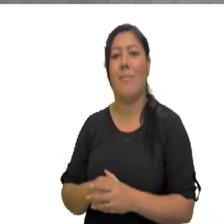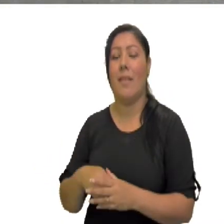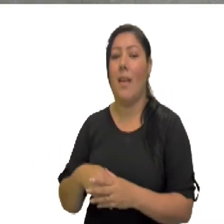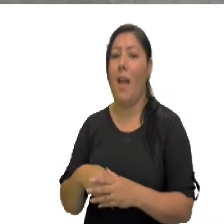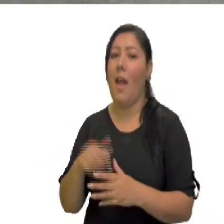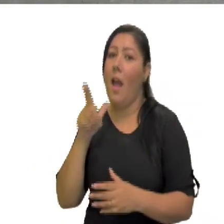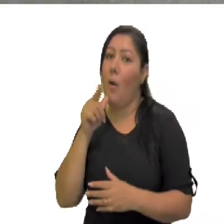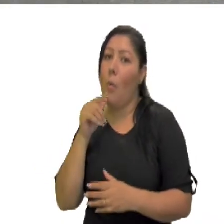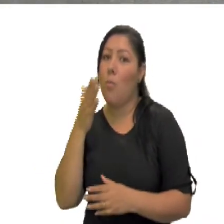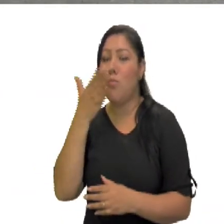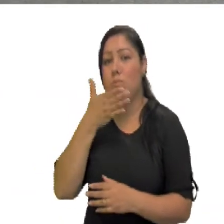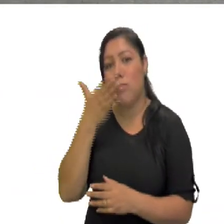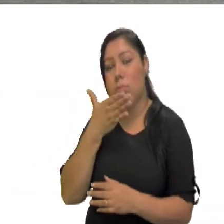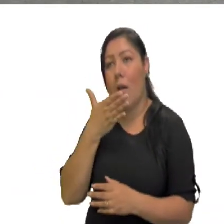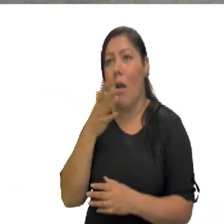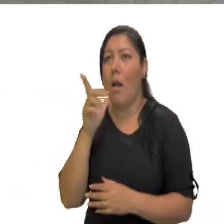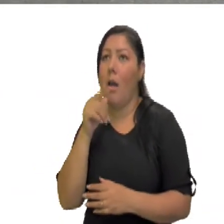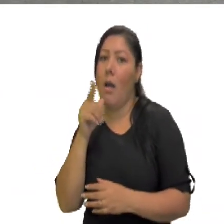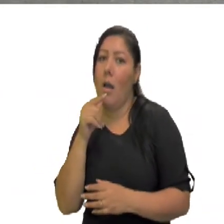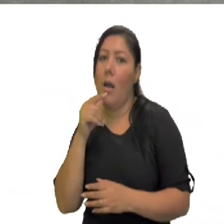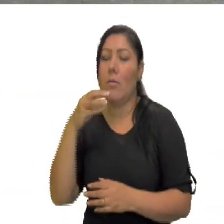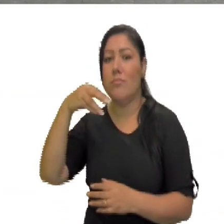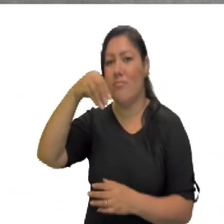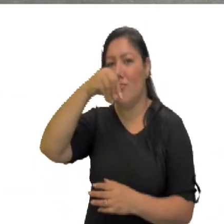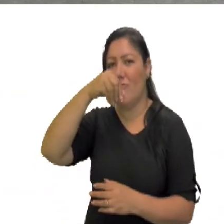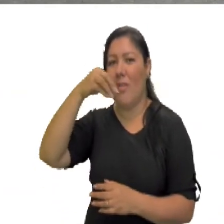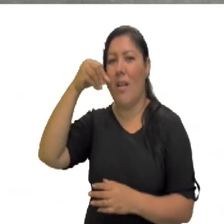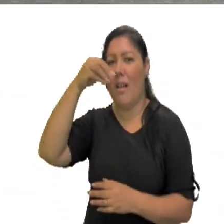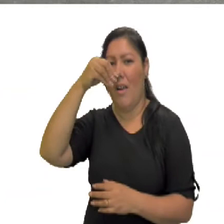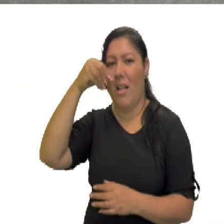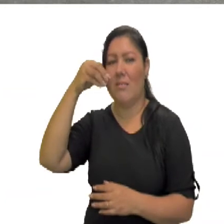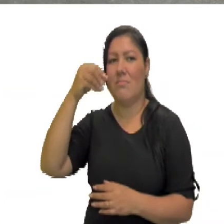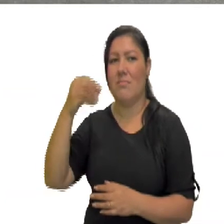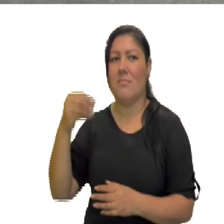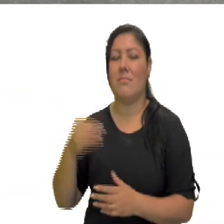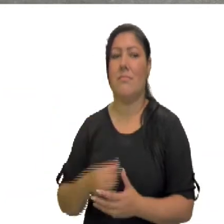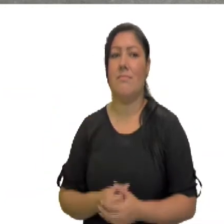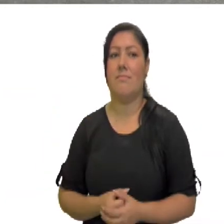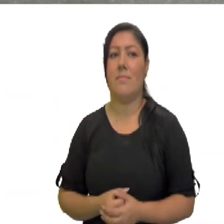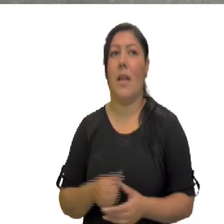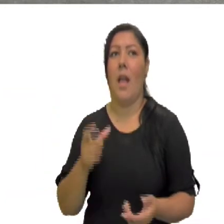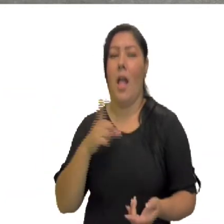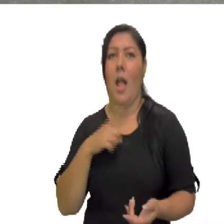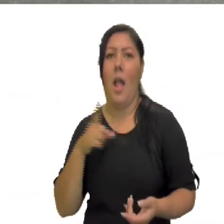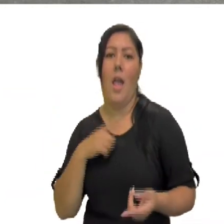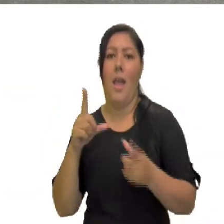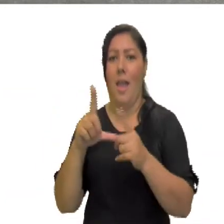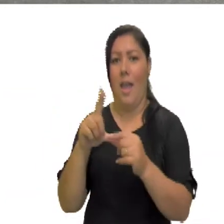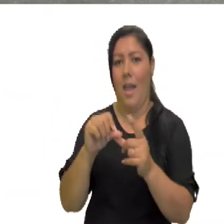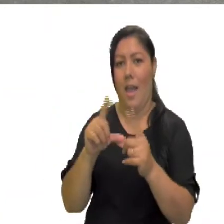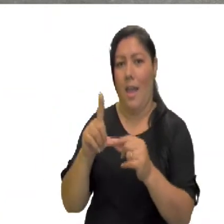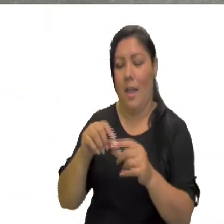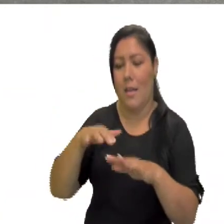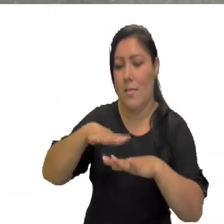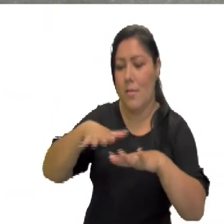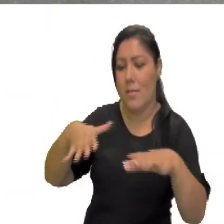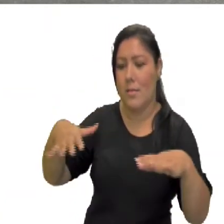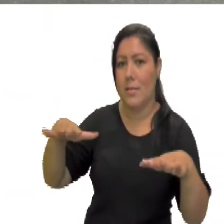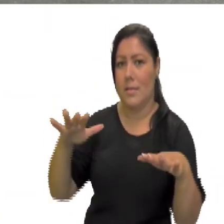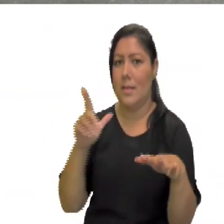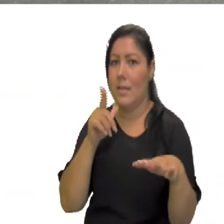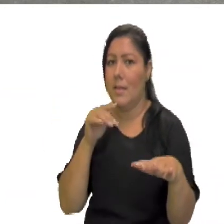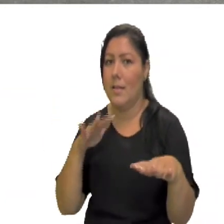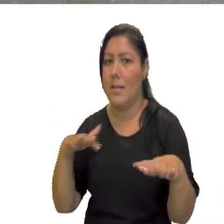doce quanto de água salgada. E aí nós vamos ter estrela do mar, nós vamos ter pepino